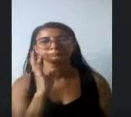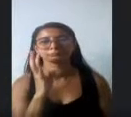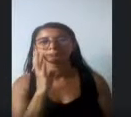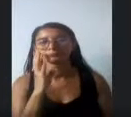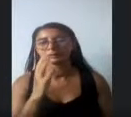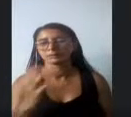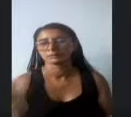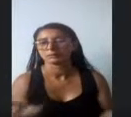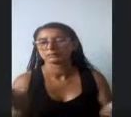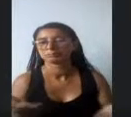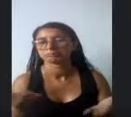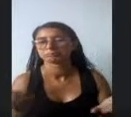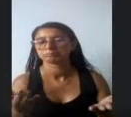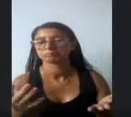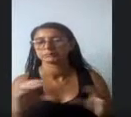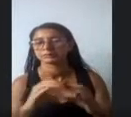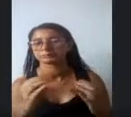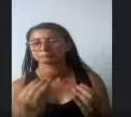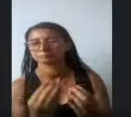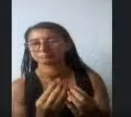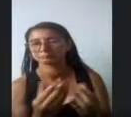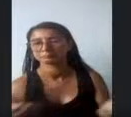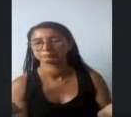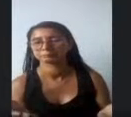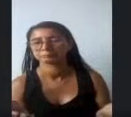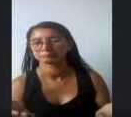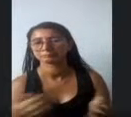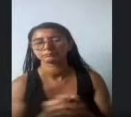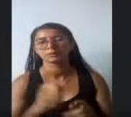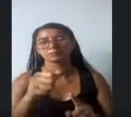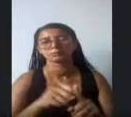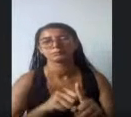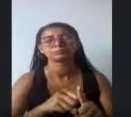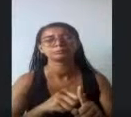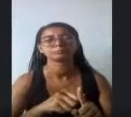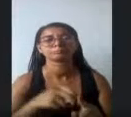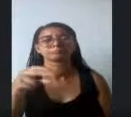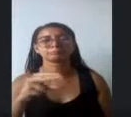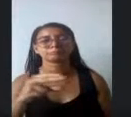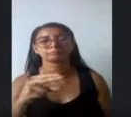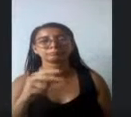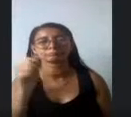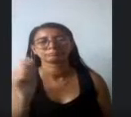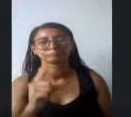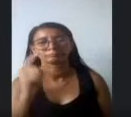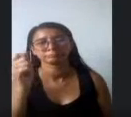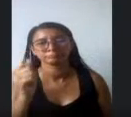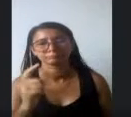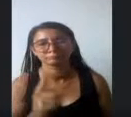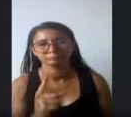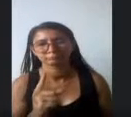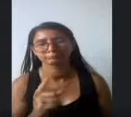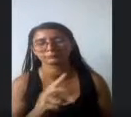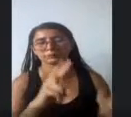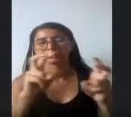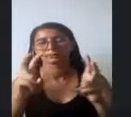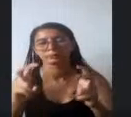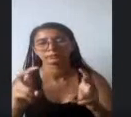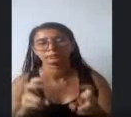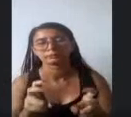evento aqui. Né? A gente está falando sobre Novembro Azul, tem falado sobre as questões relacionadas ao câncer de